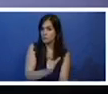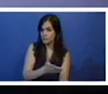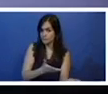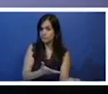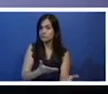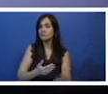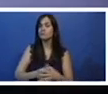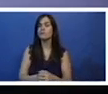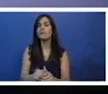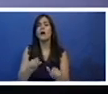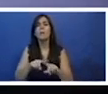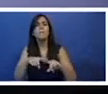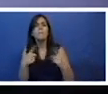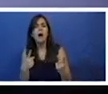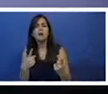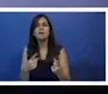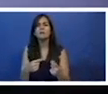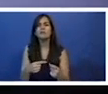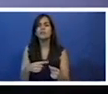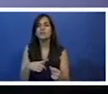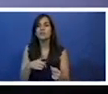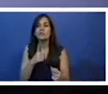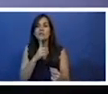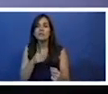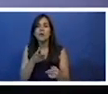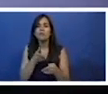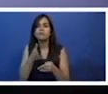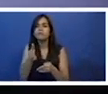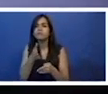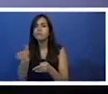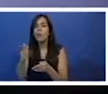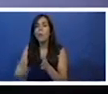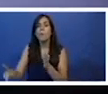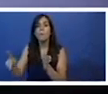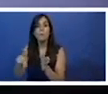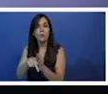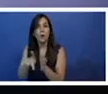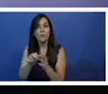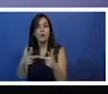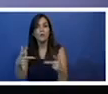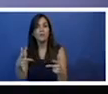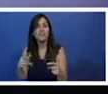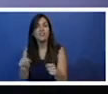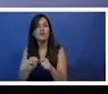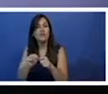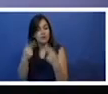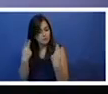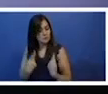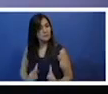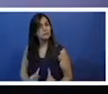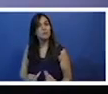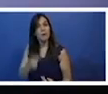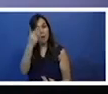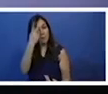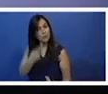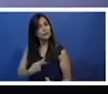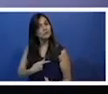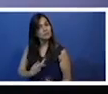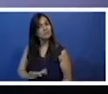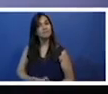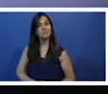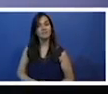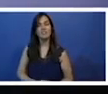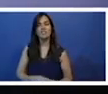ação, mas designam os próprios atos citados pelo garoto. Quando se quer pôr